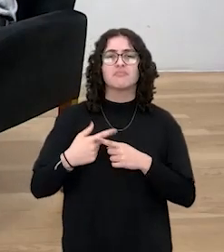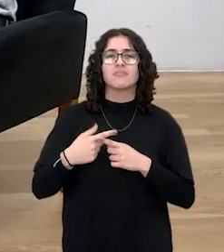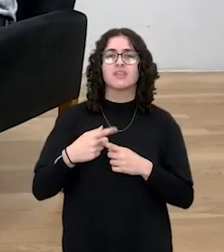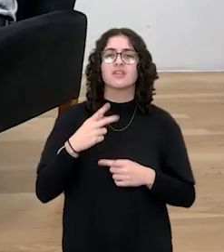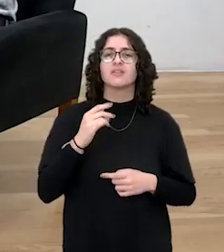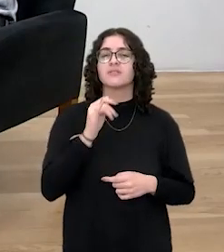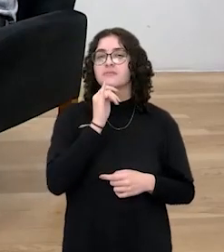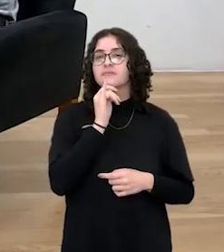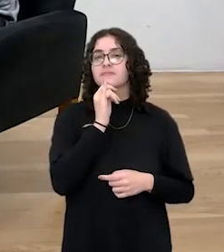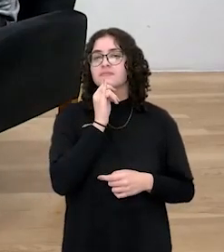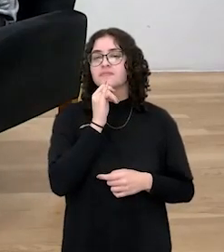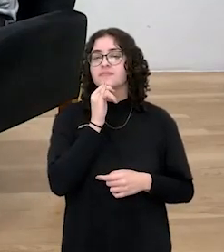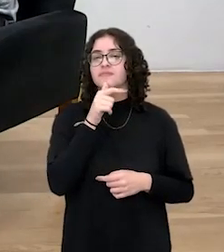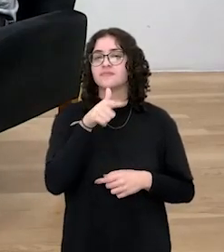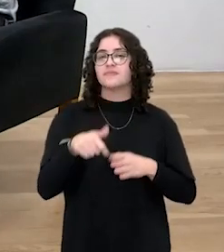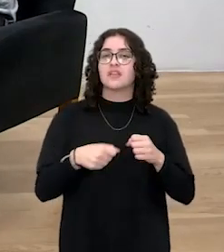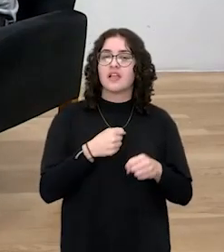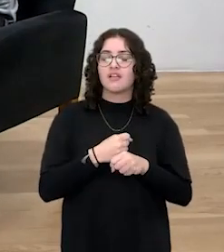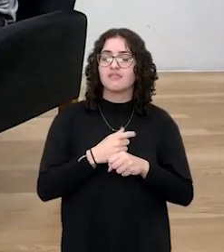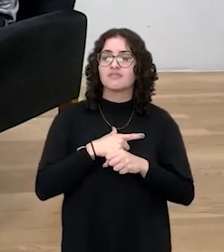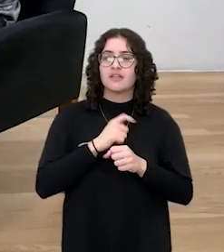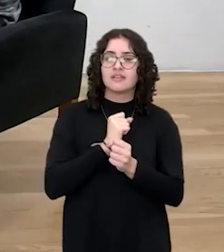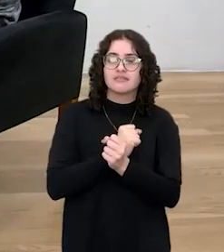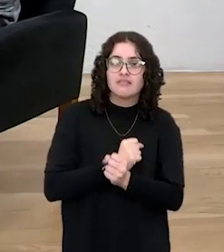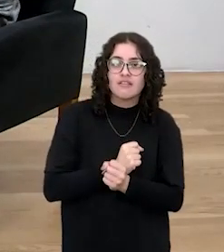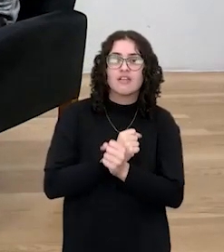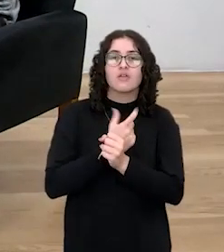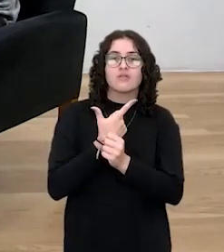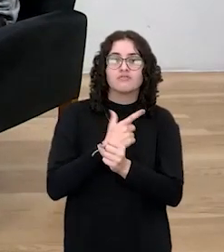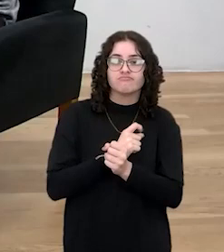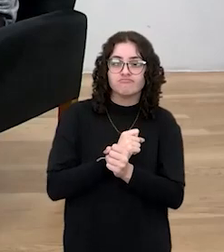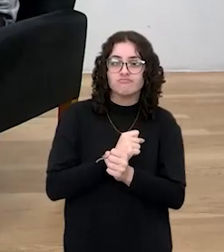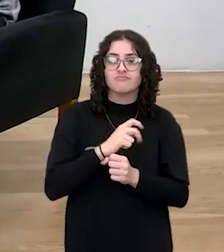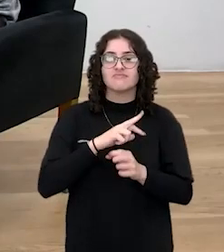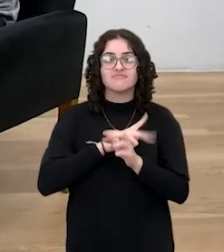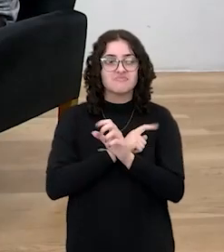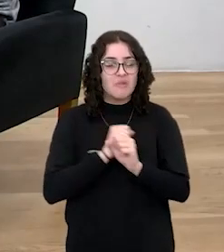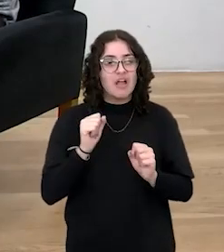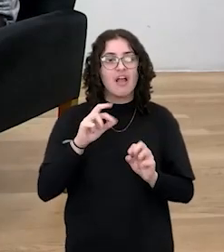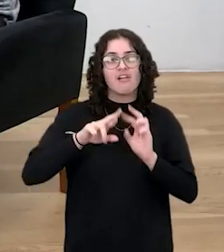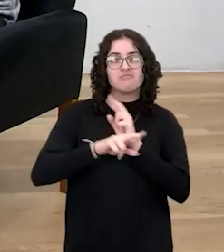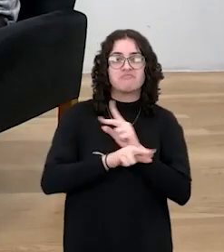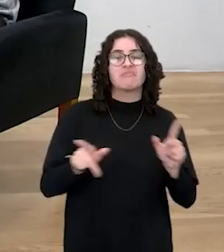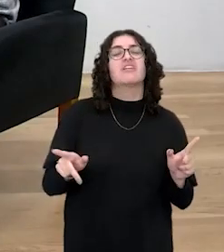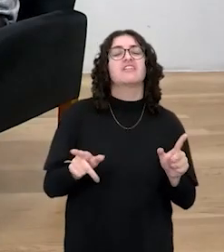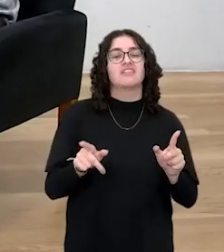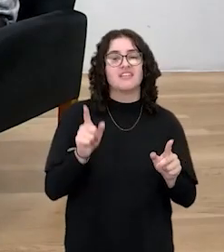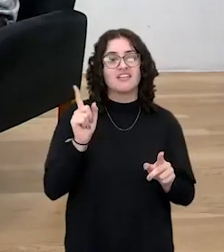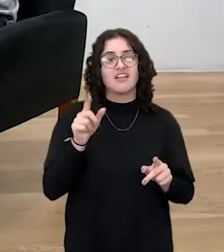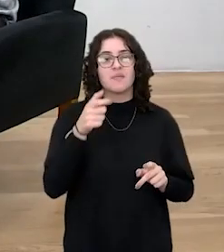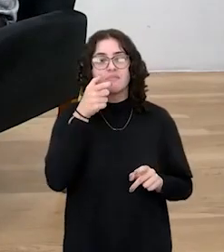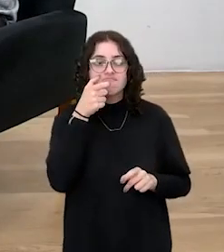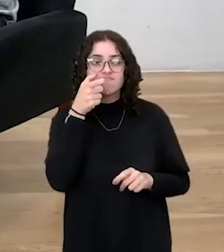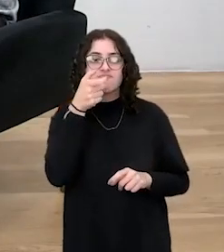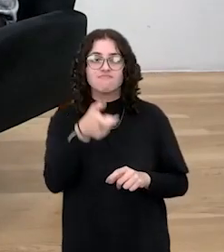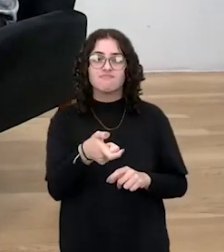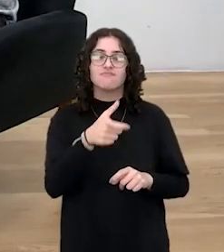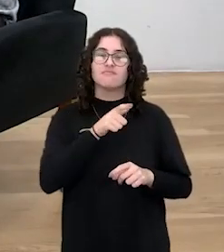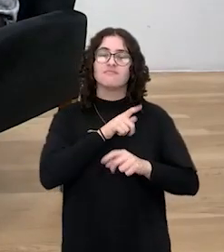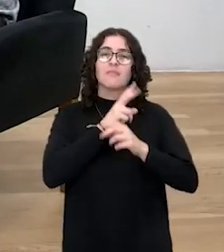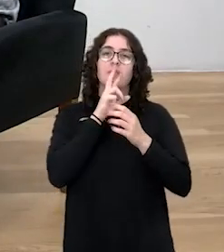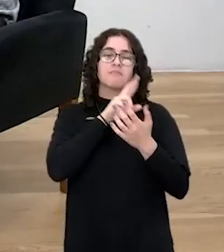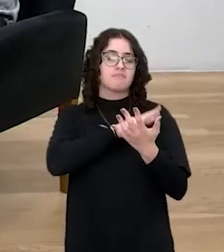lá, dos 7 anos de escravidão ao Wakanda, entendeu? Então, eu acho que é fazendo interessante. Um arco bastante